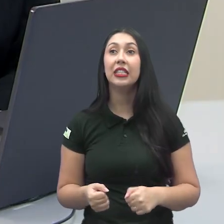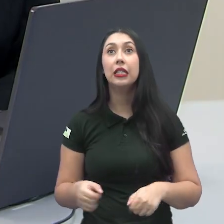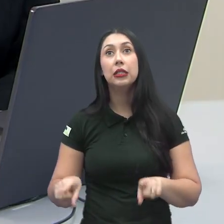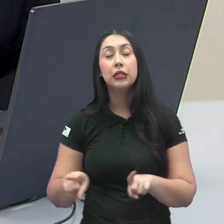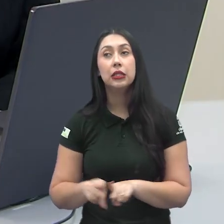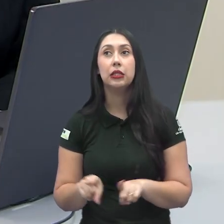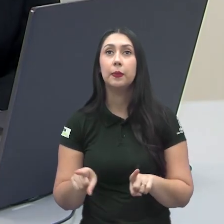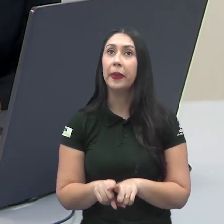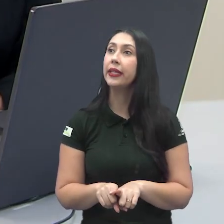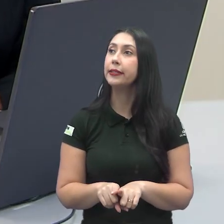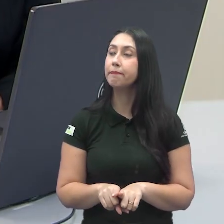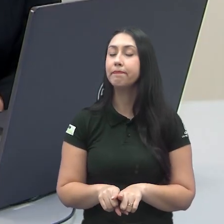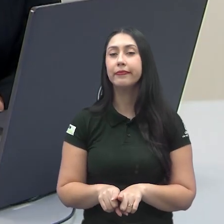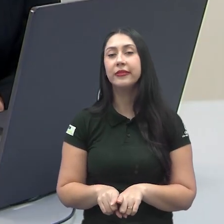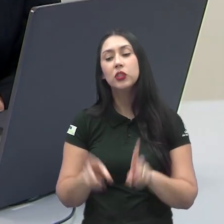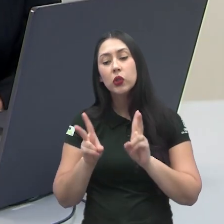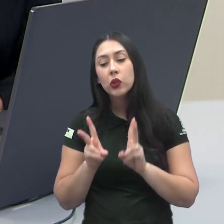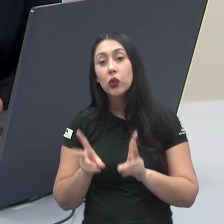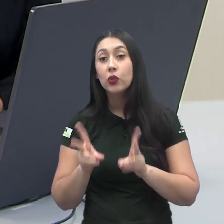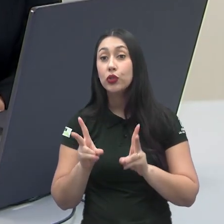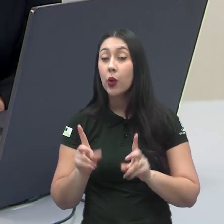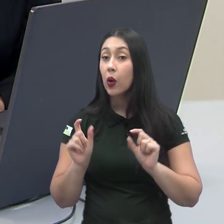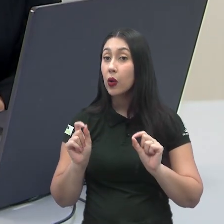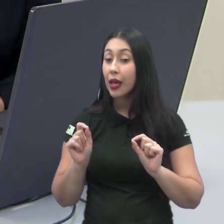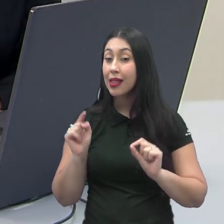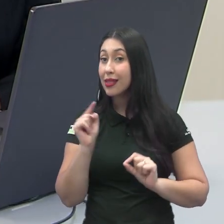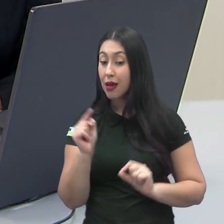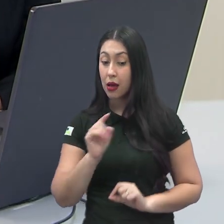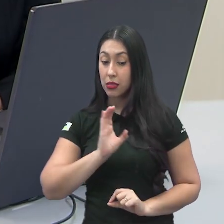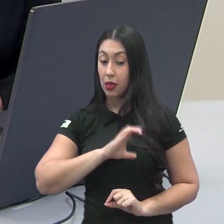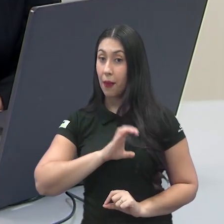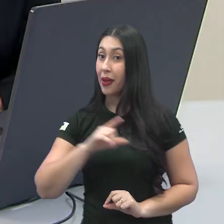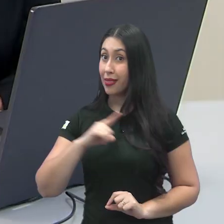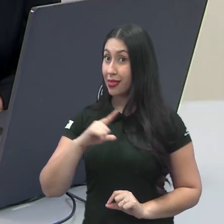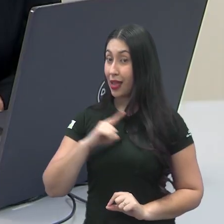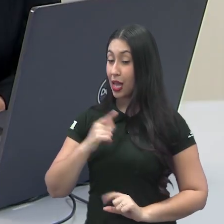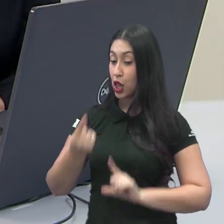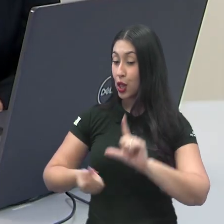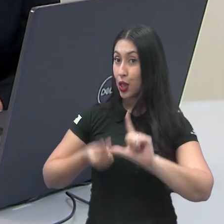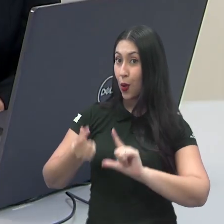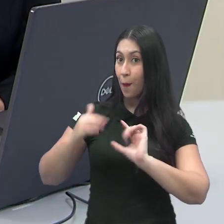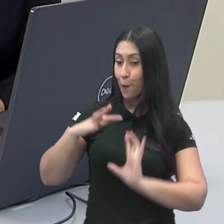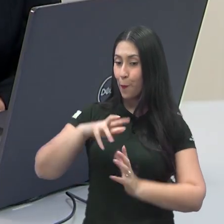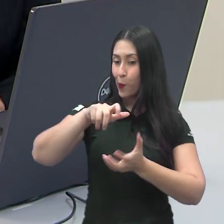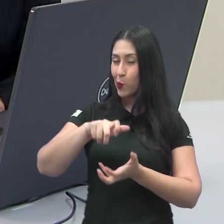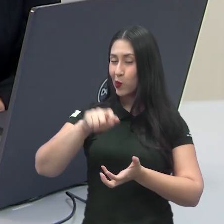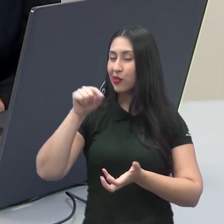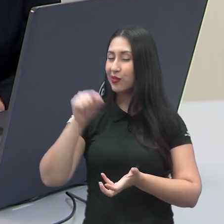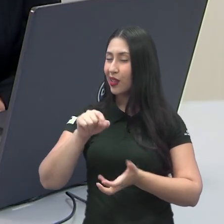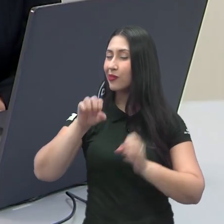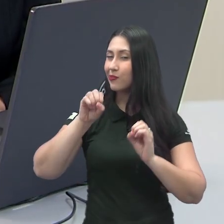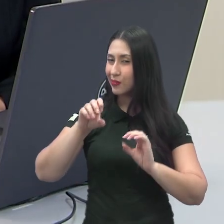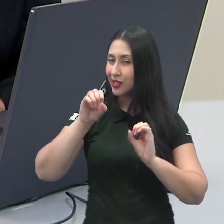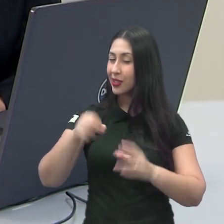E que a Cefaz continue com o curso de logística internacional, porque lá eles ensinam